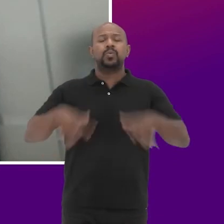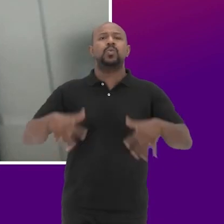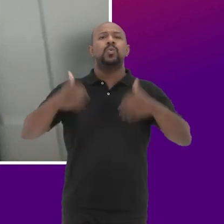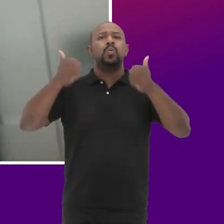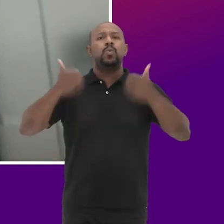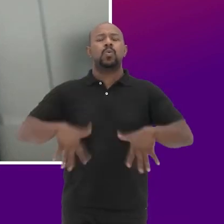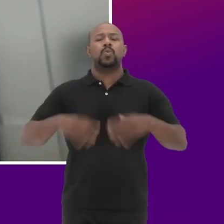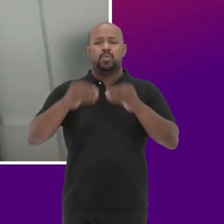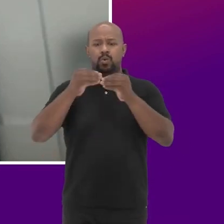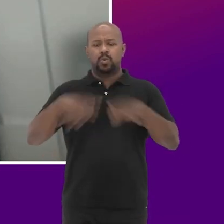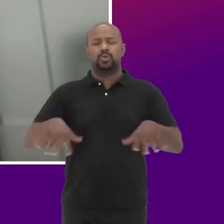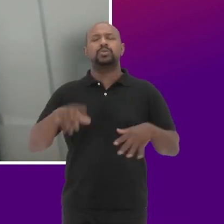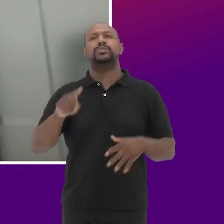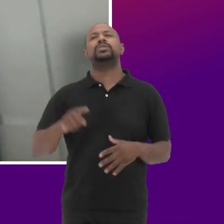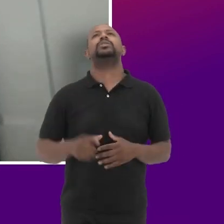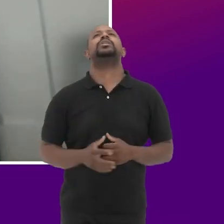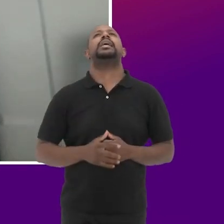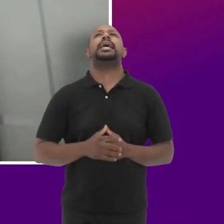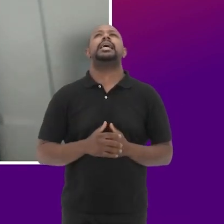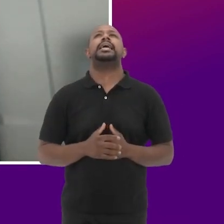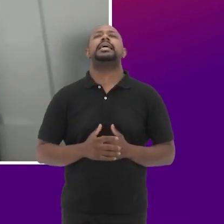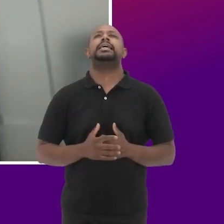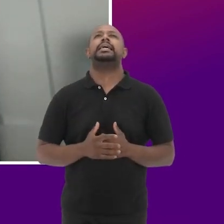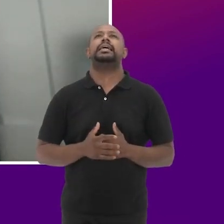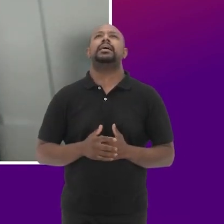custo financeiro de